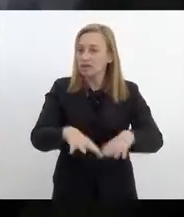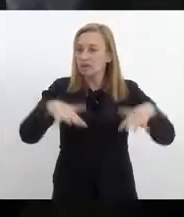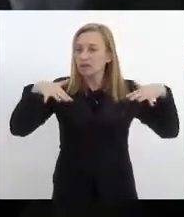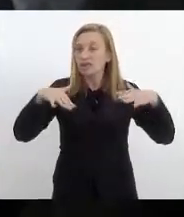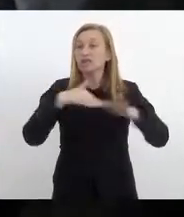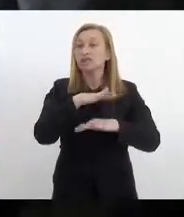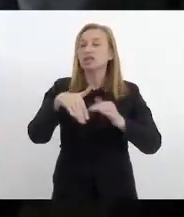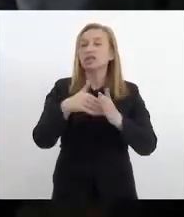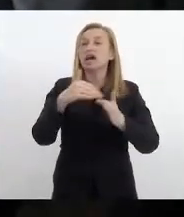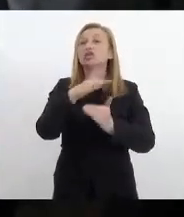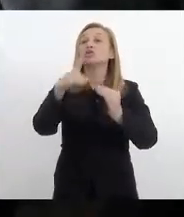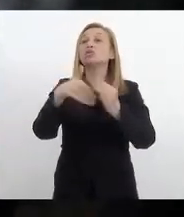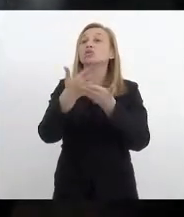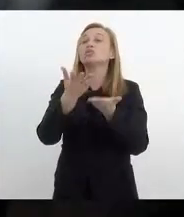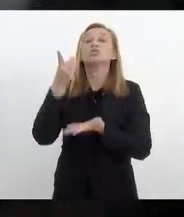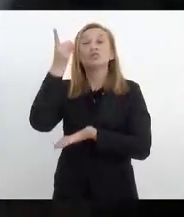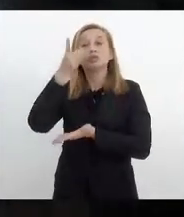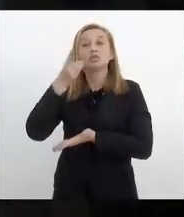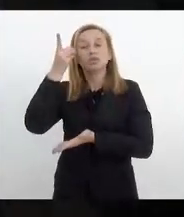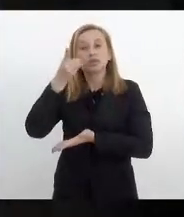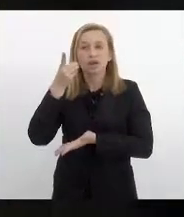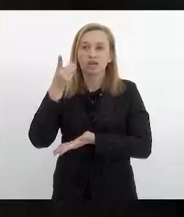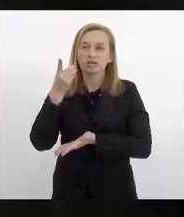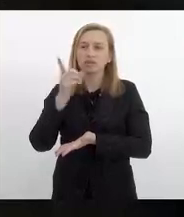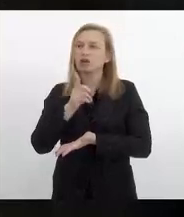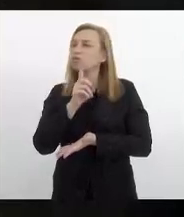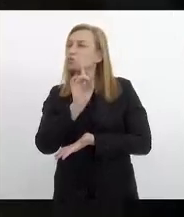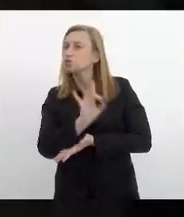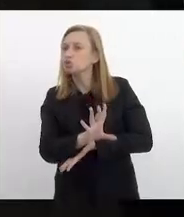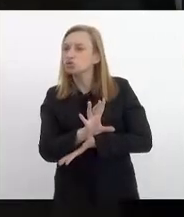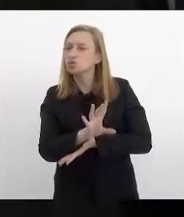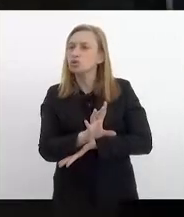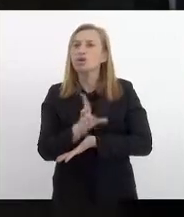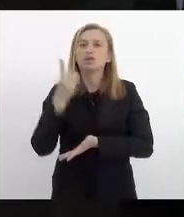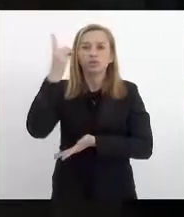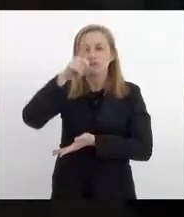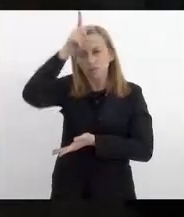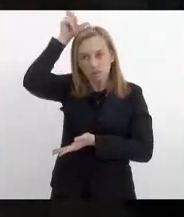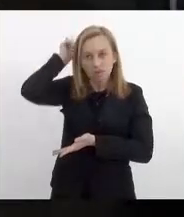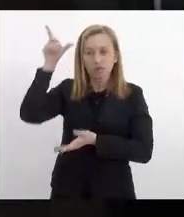todo o parlamento, e não só ao deputado Luiz